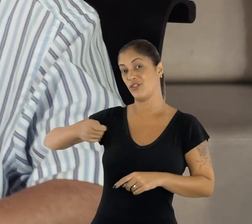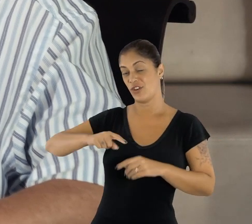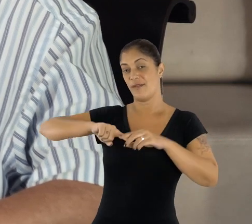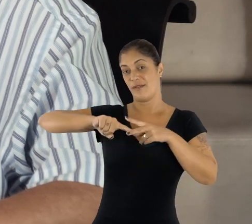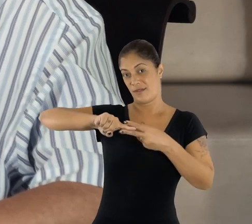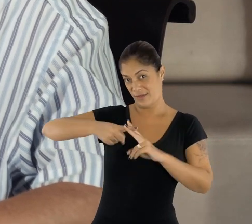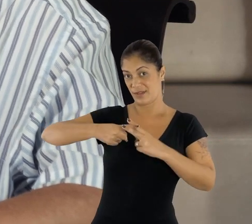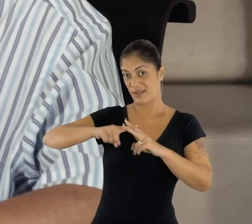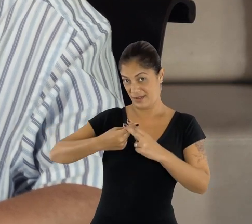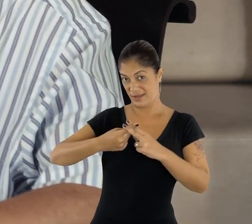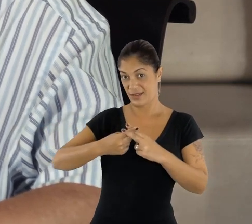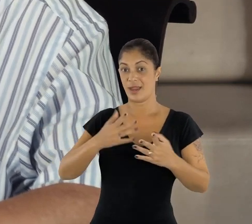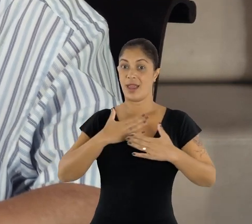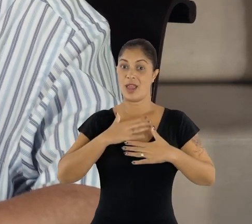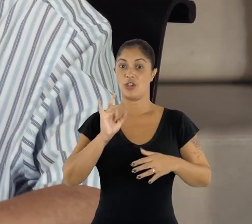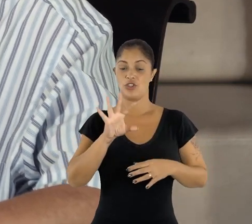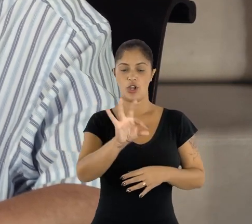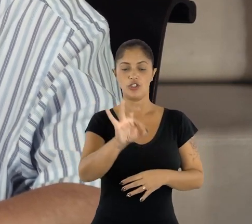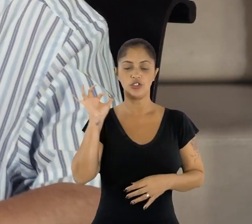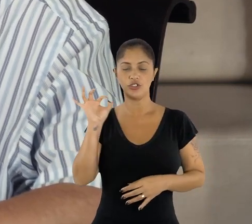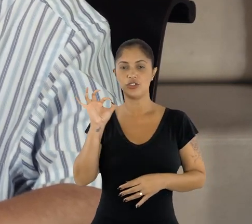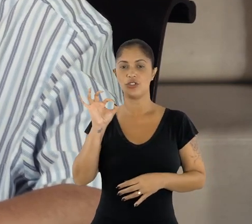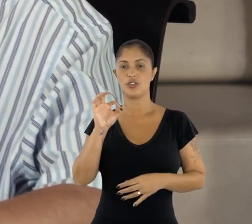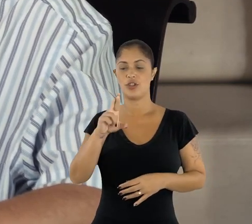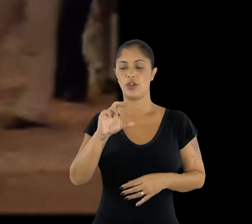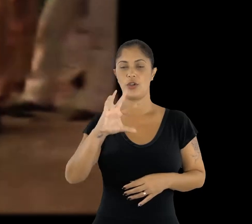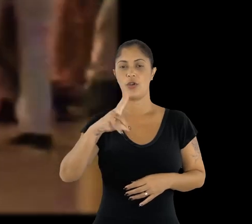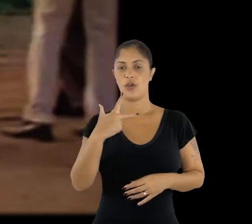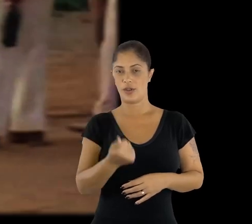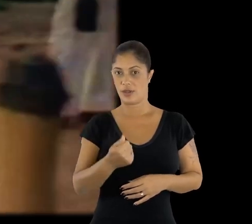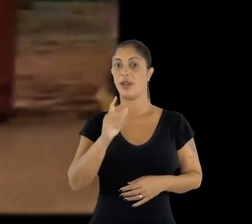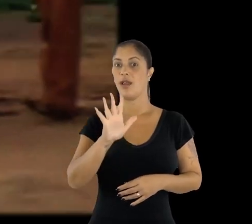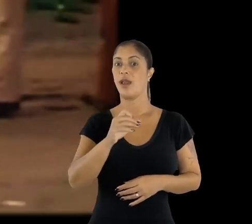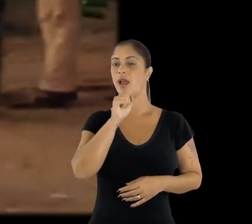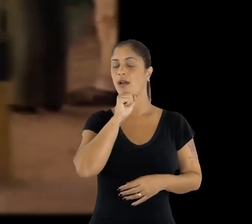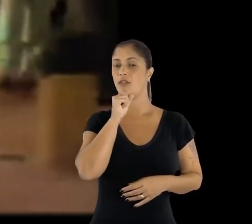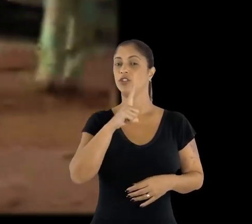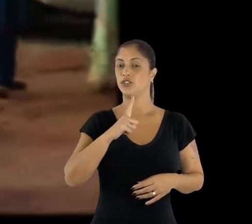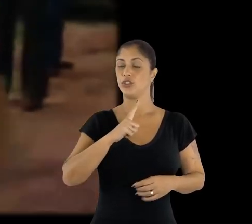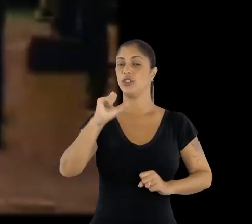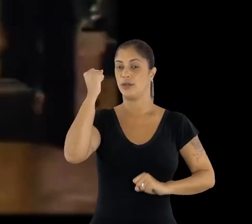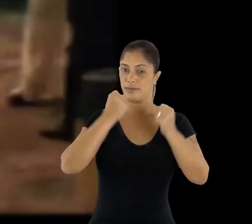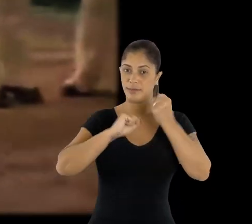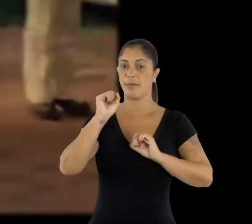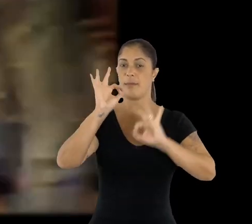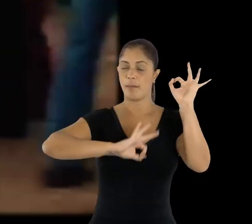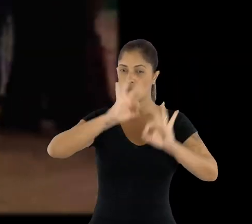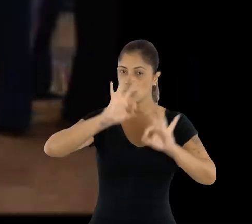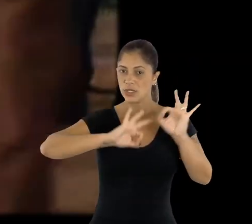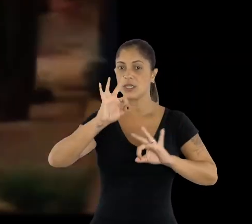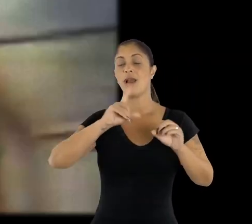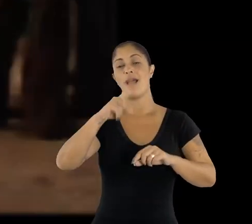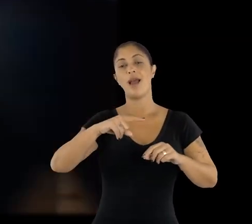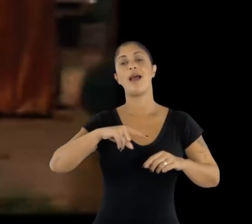chave de fenda. Então, por enquanto, eu só estou no saca-rolha, tirando da turma. O avô tinha um pequeno meio de produção, em geral